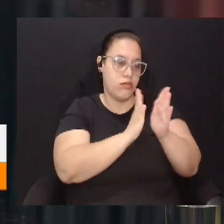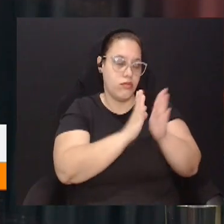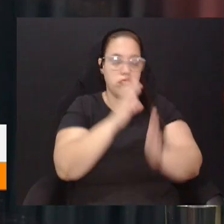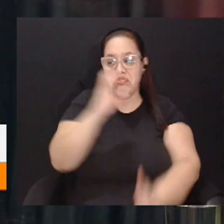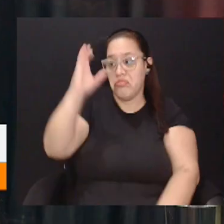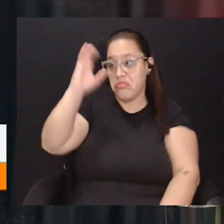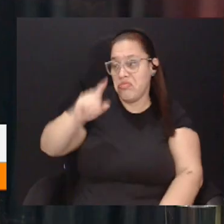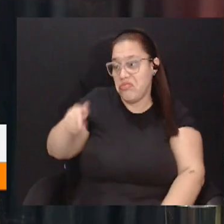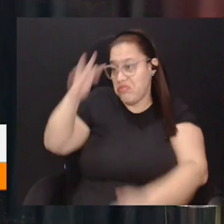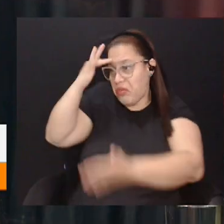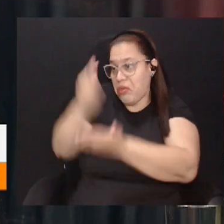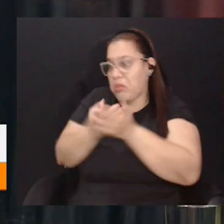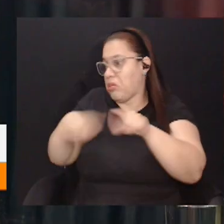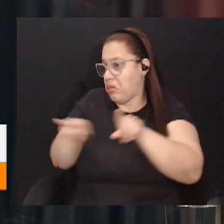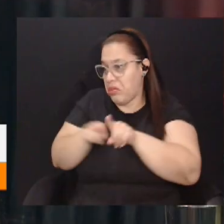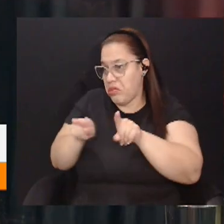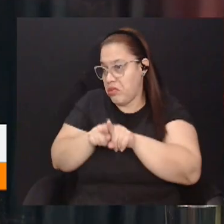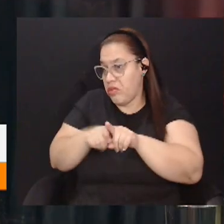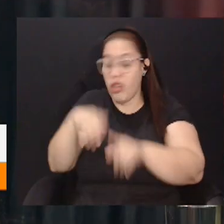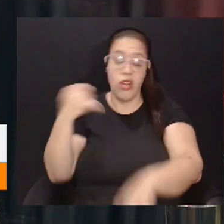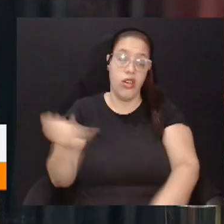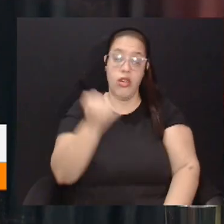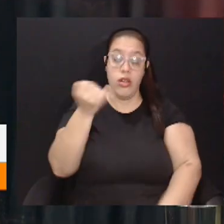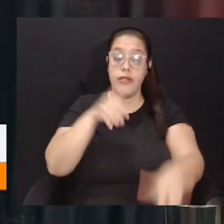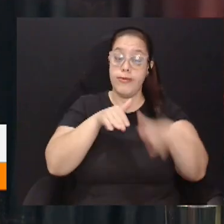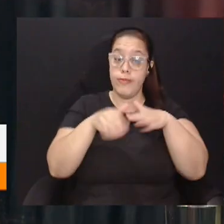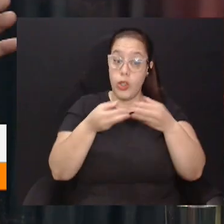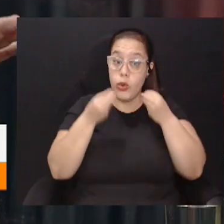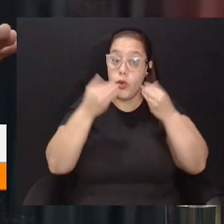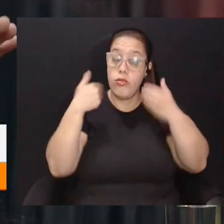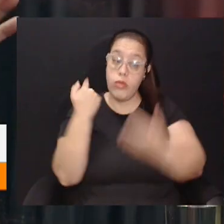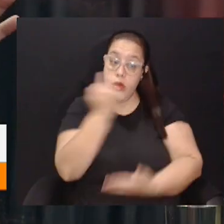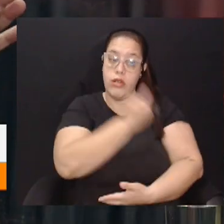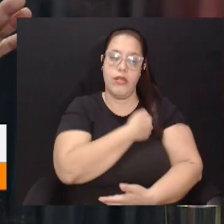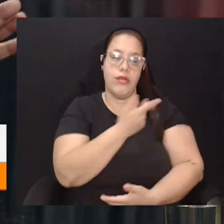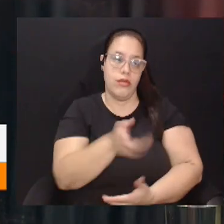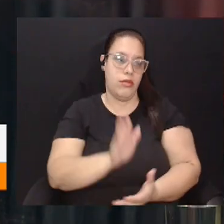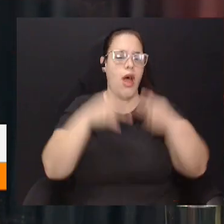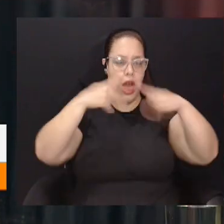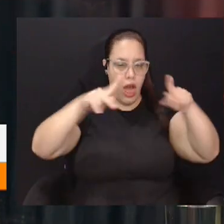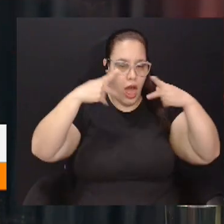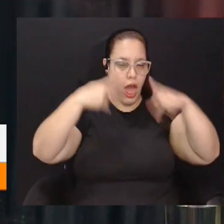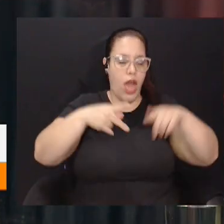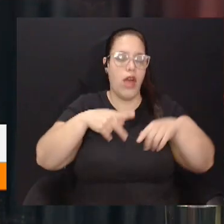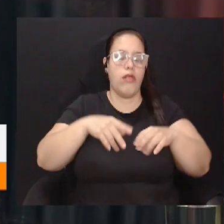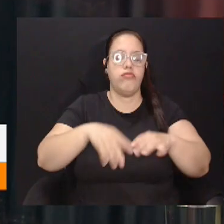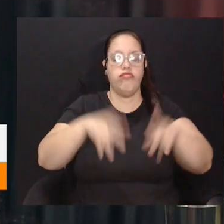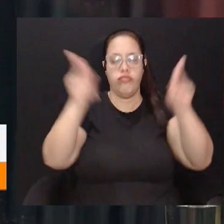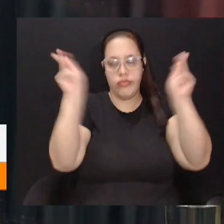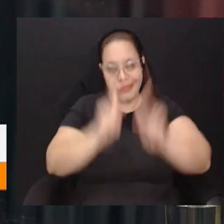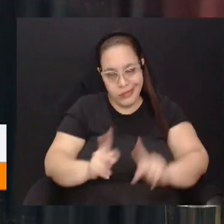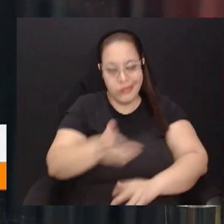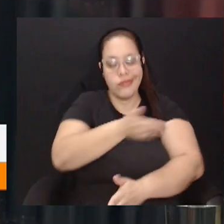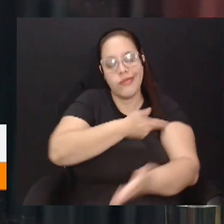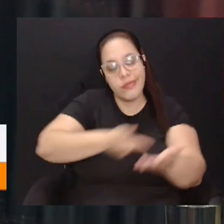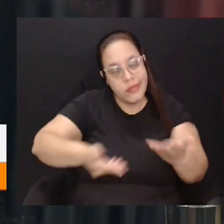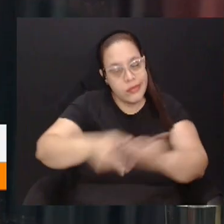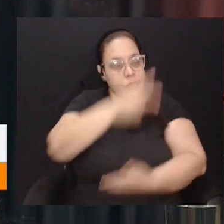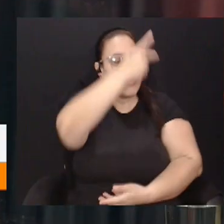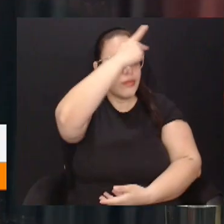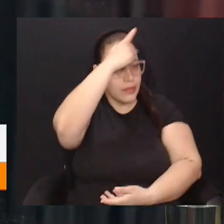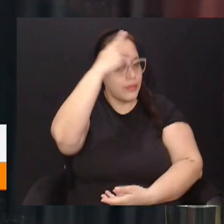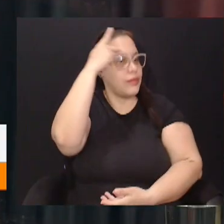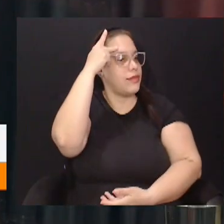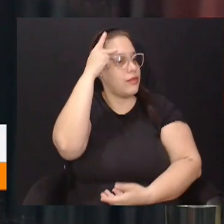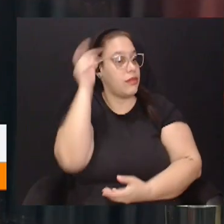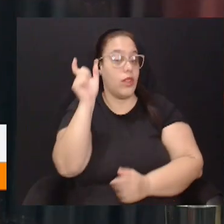e o importante numa época como a nossa é nós pregarmos a pacificação, a convivência entre as pessoas, cada um